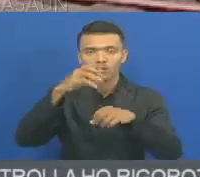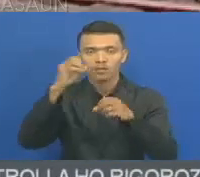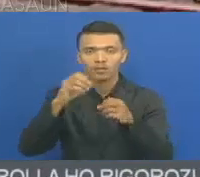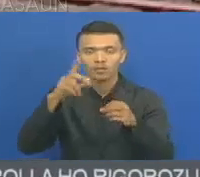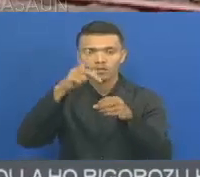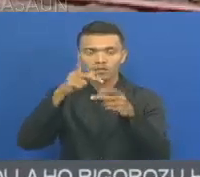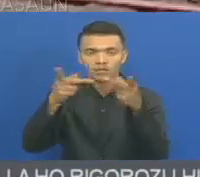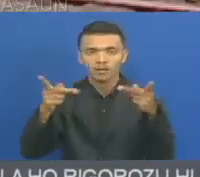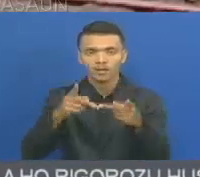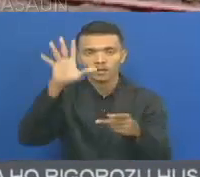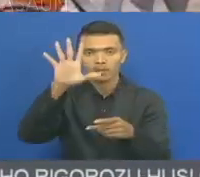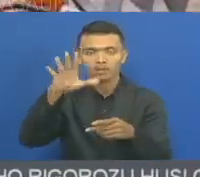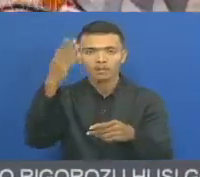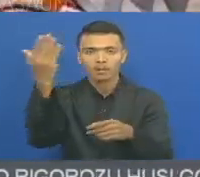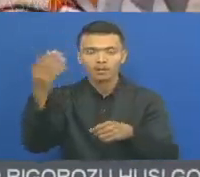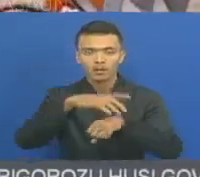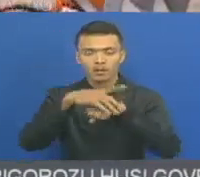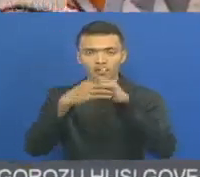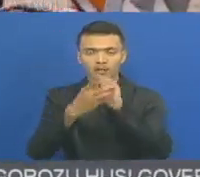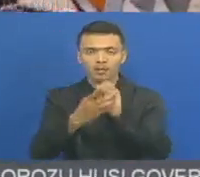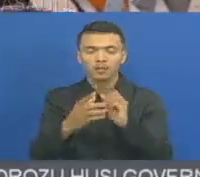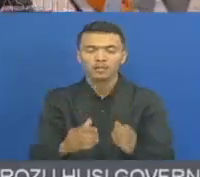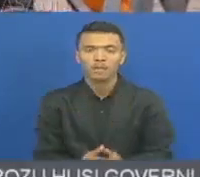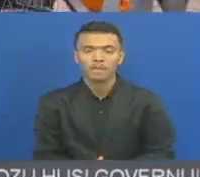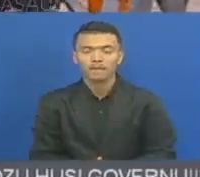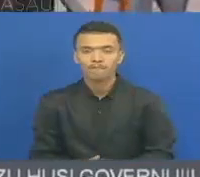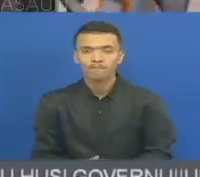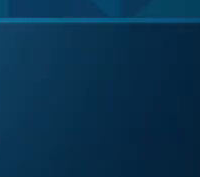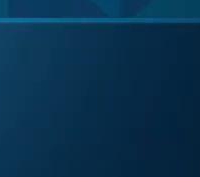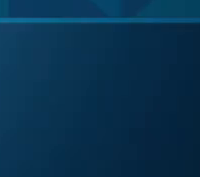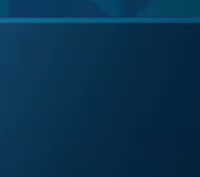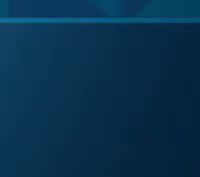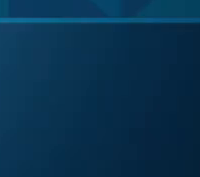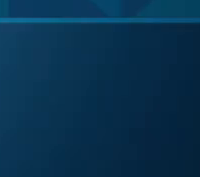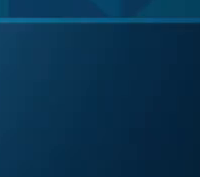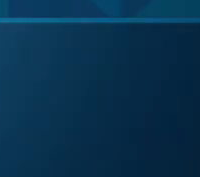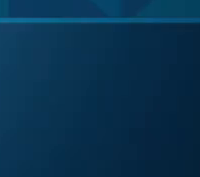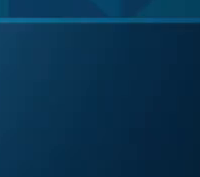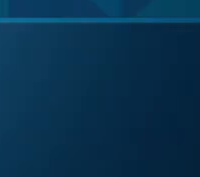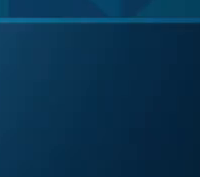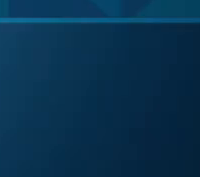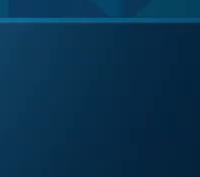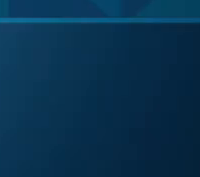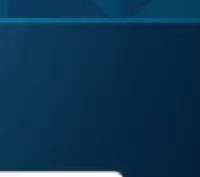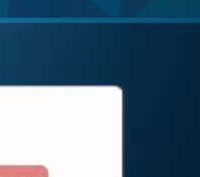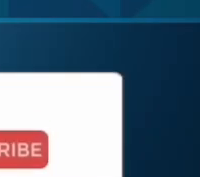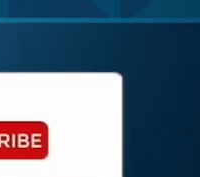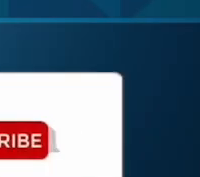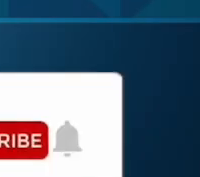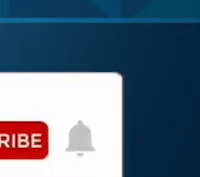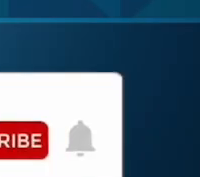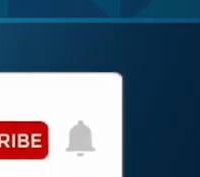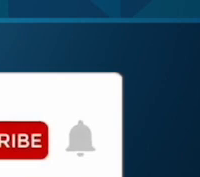Sul. Domingos Trindade, Lídia Martins Chupa RTTL. A tu retang informação factuais